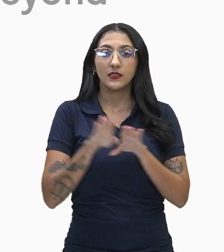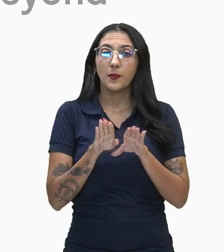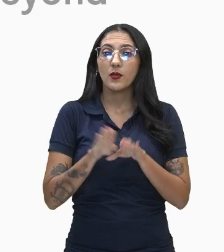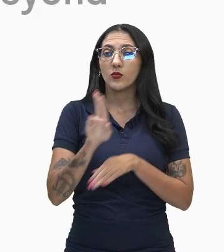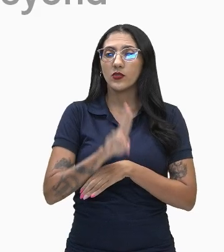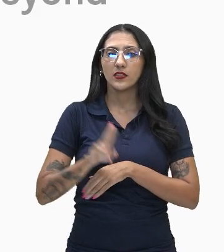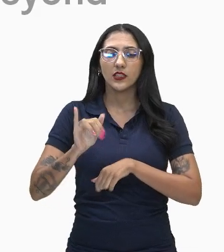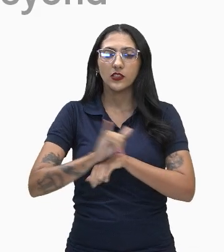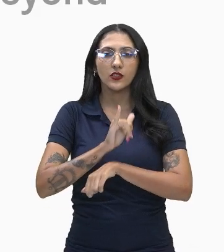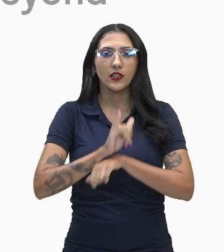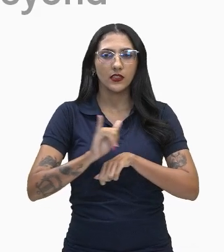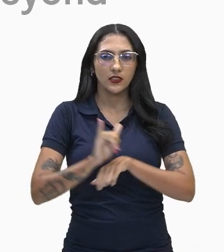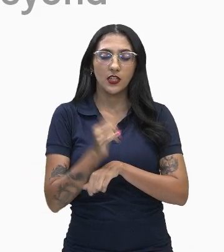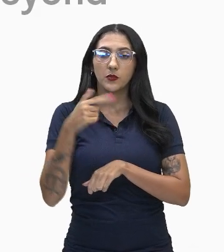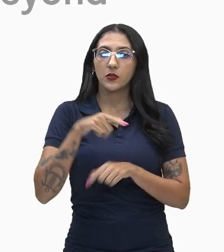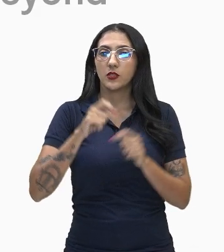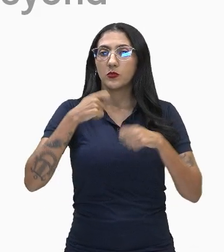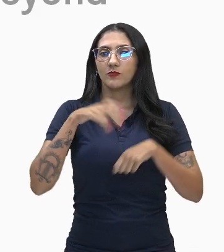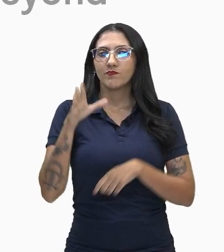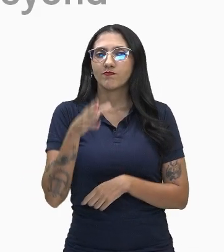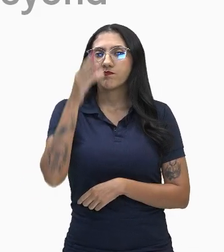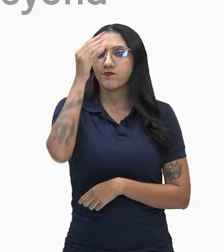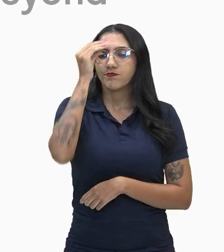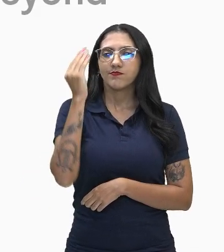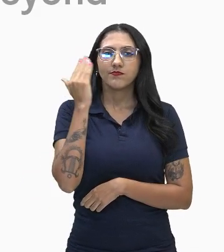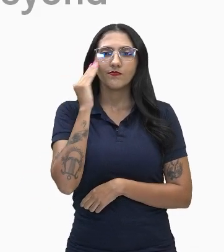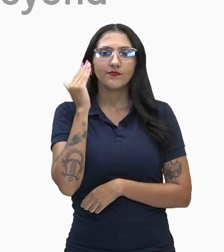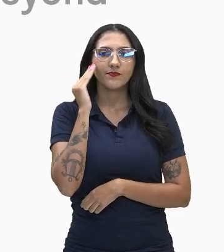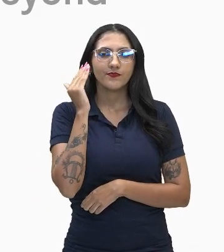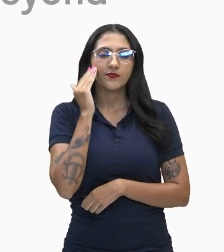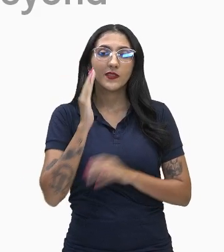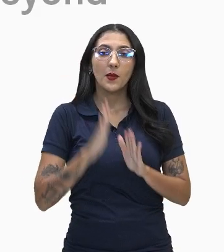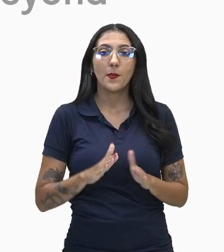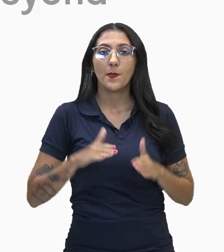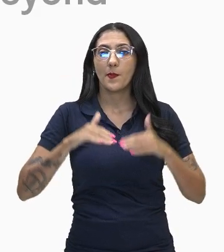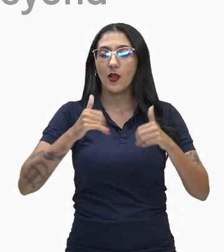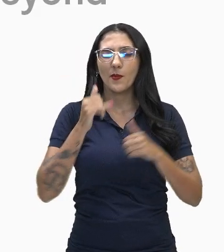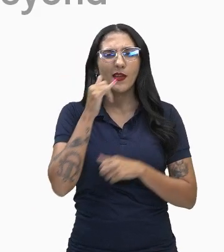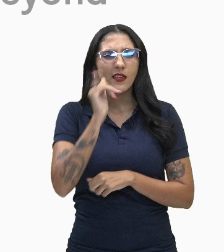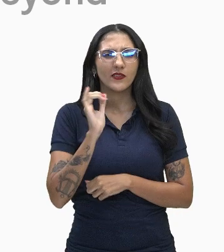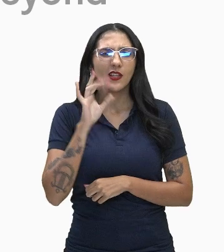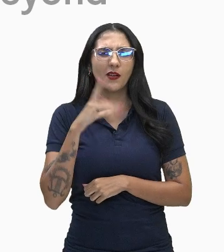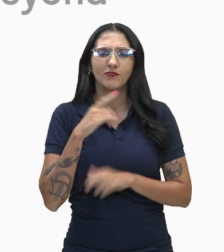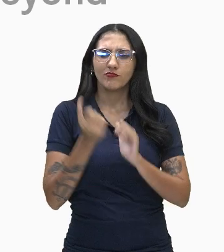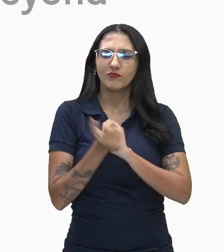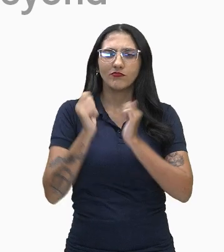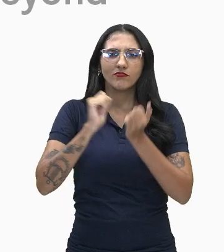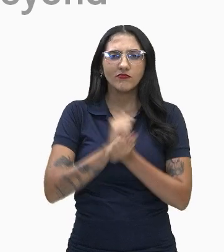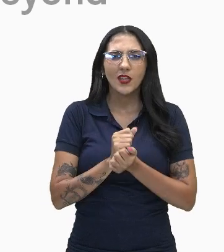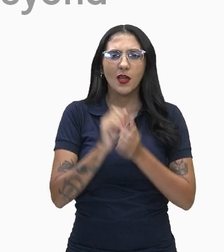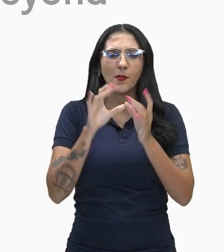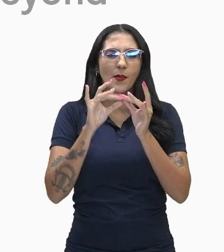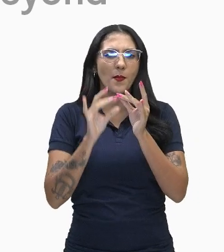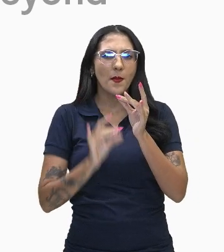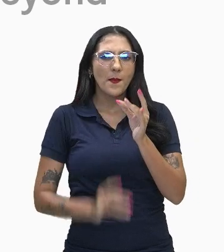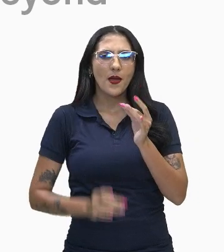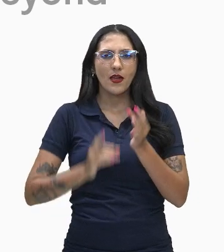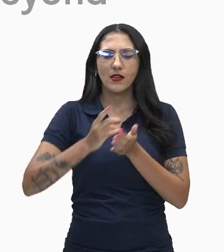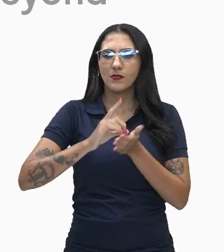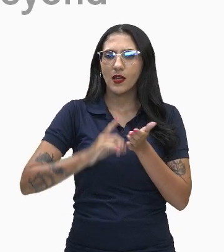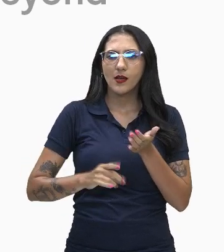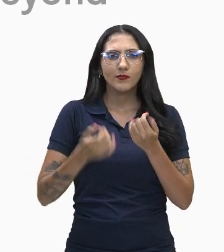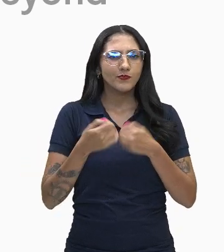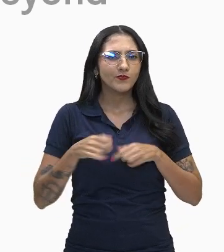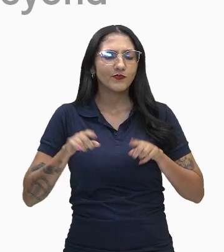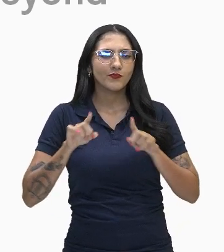que vocês consigam compreendê-lo sem precisar traduzir todo, sem precisar de um dicionário, tá bom?